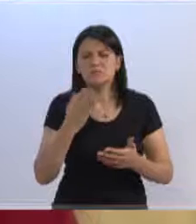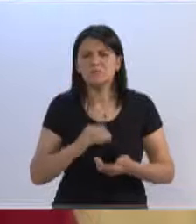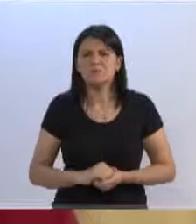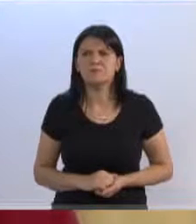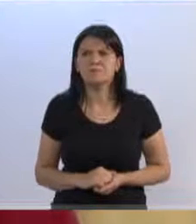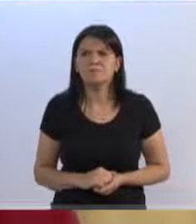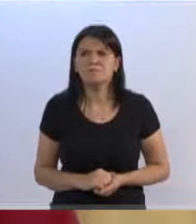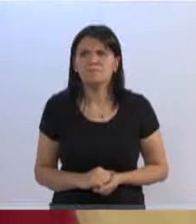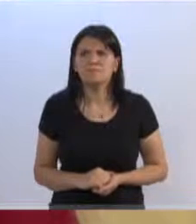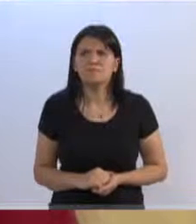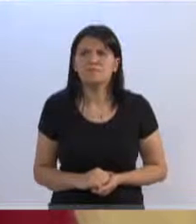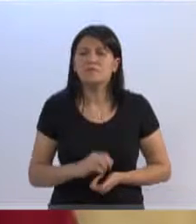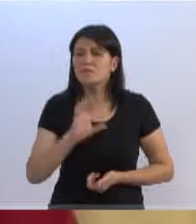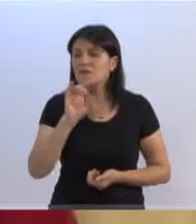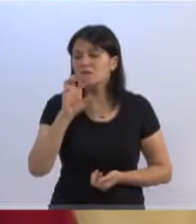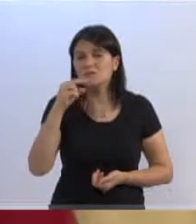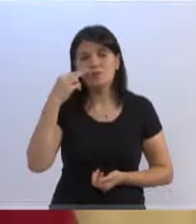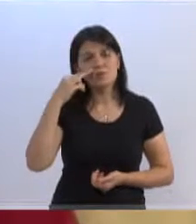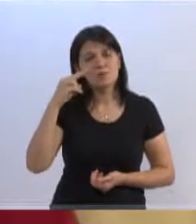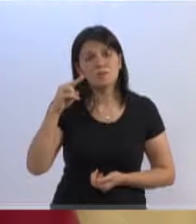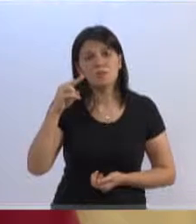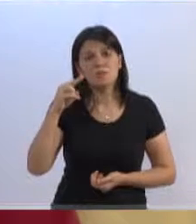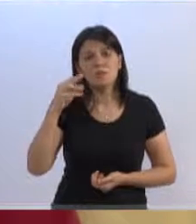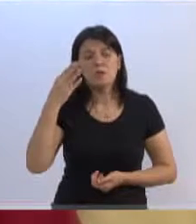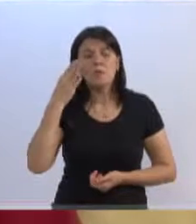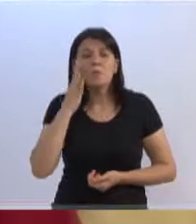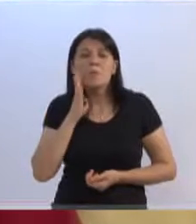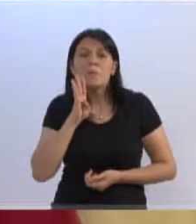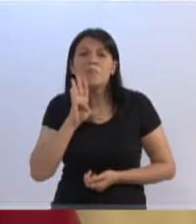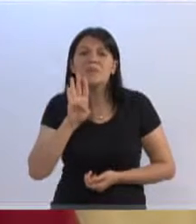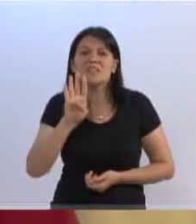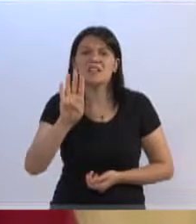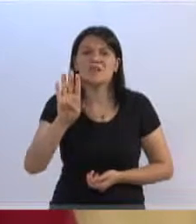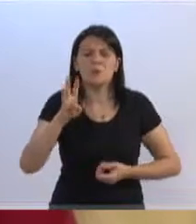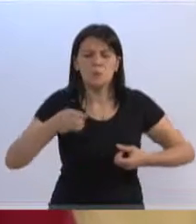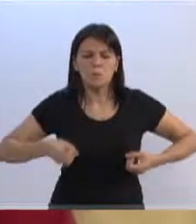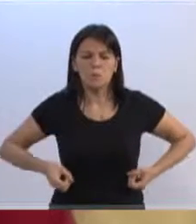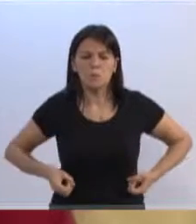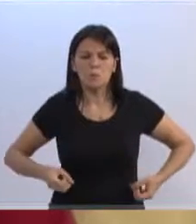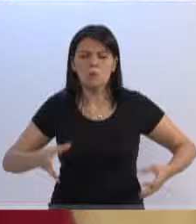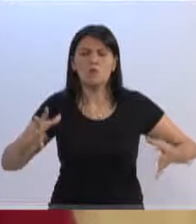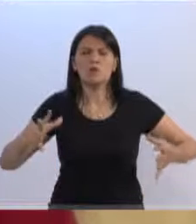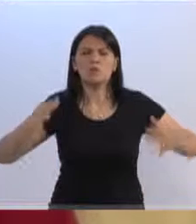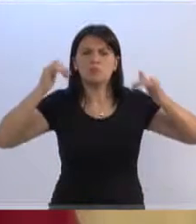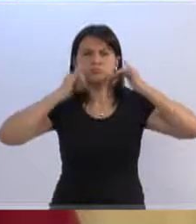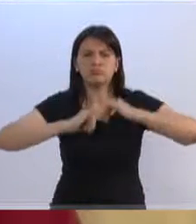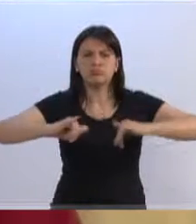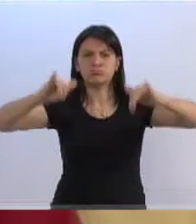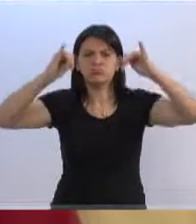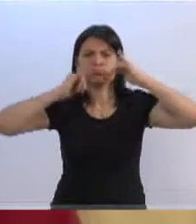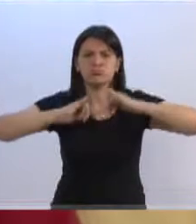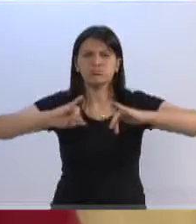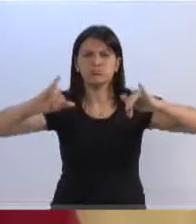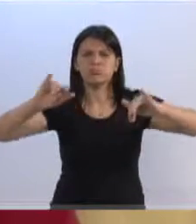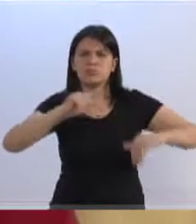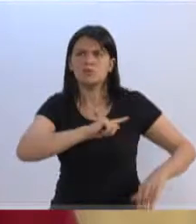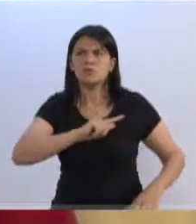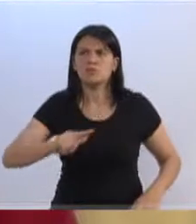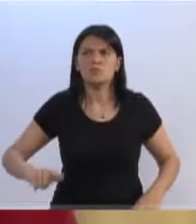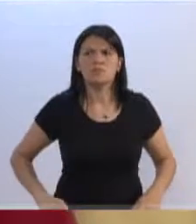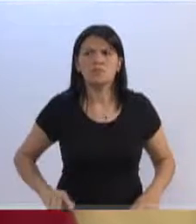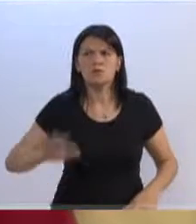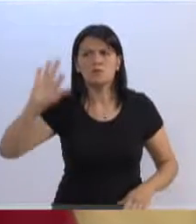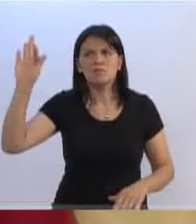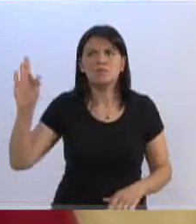governo. Basta olhar os bilhões que foram gastos com publicidade pelo governo federal